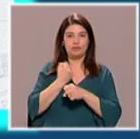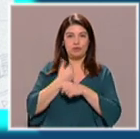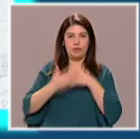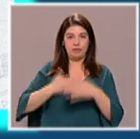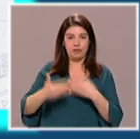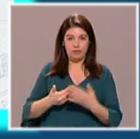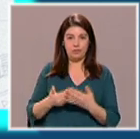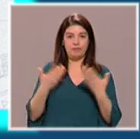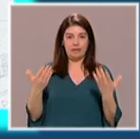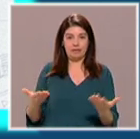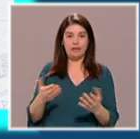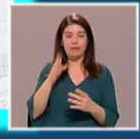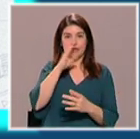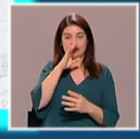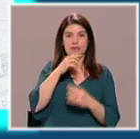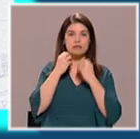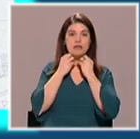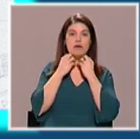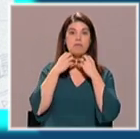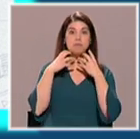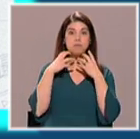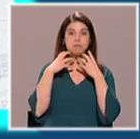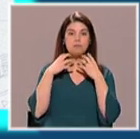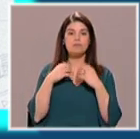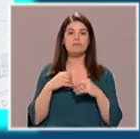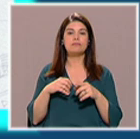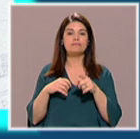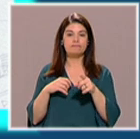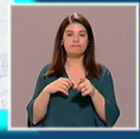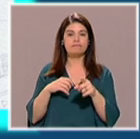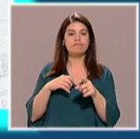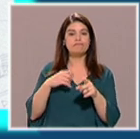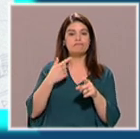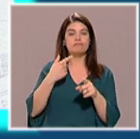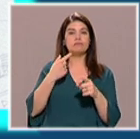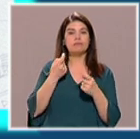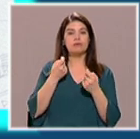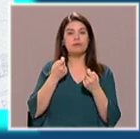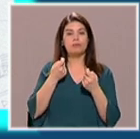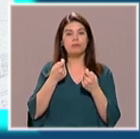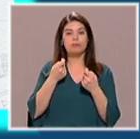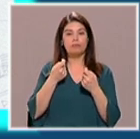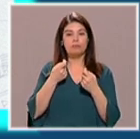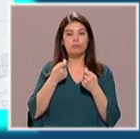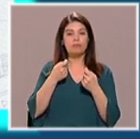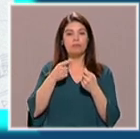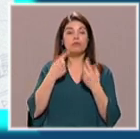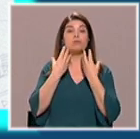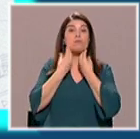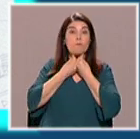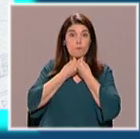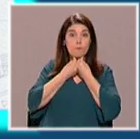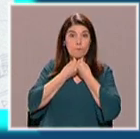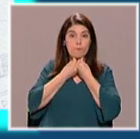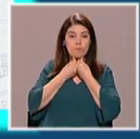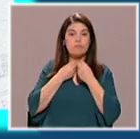que, numa situação de hipotiroidismo, ela manifesta-se por uma fraca secreção de tiroxina e,